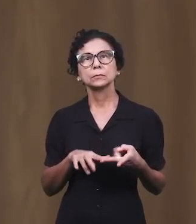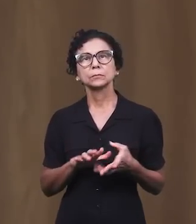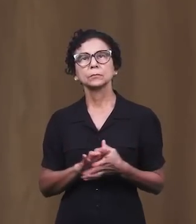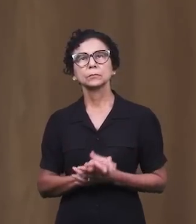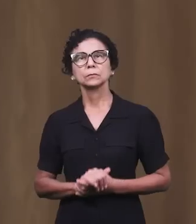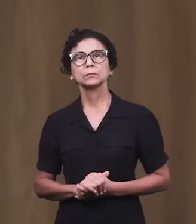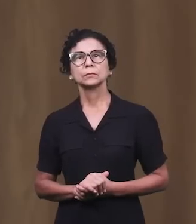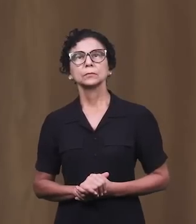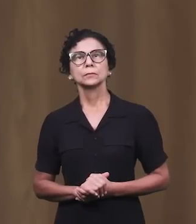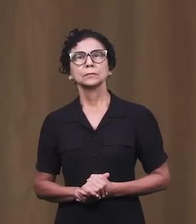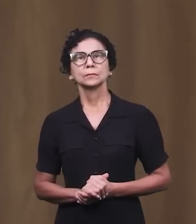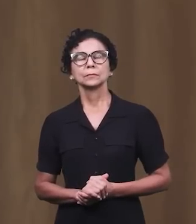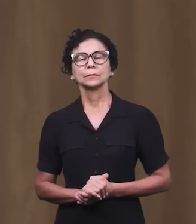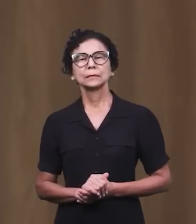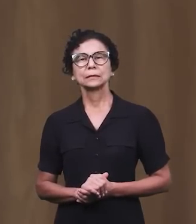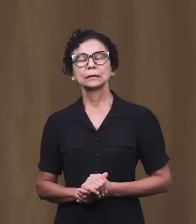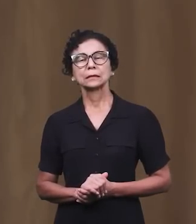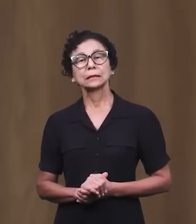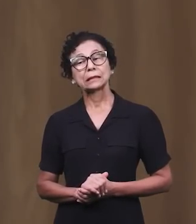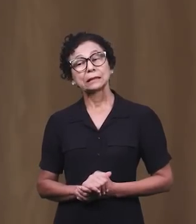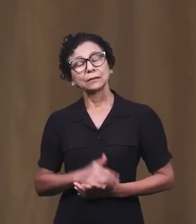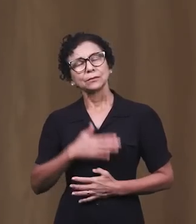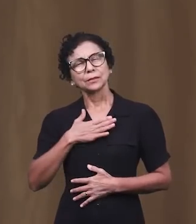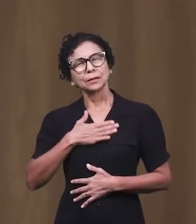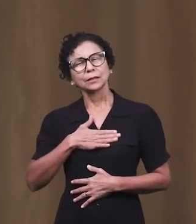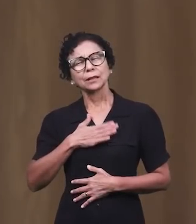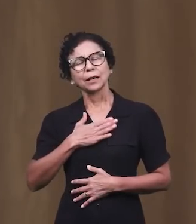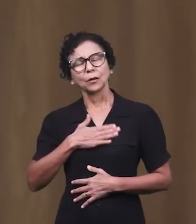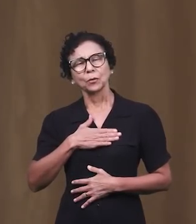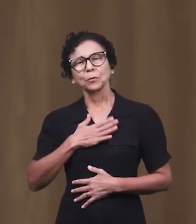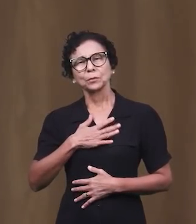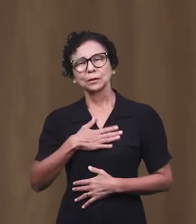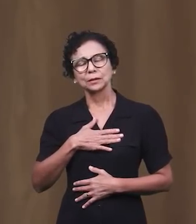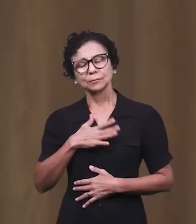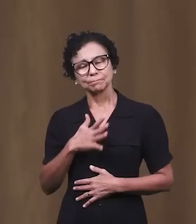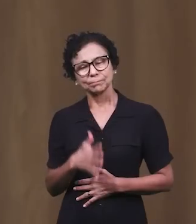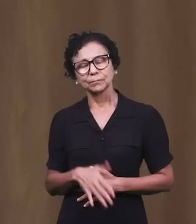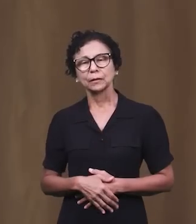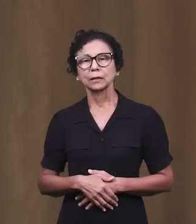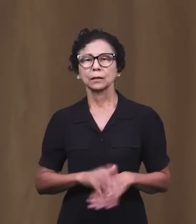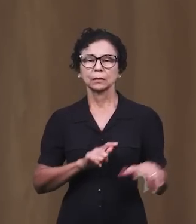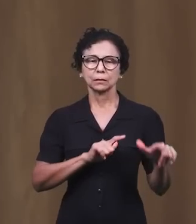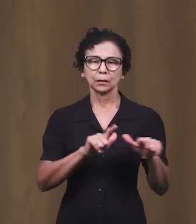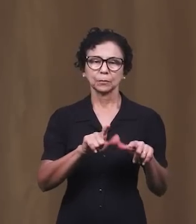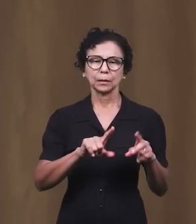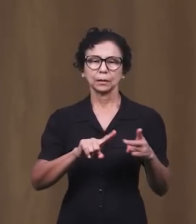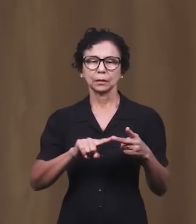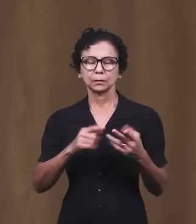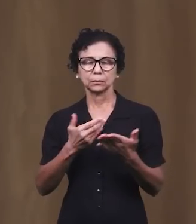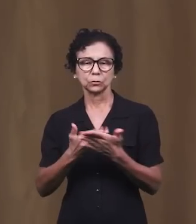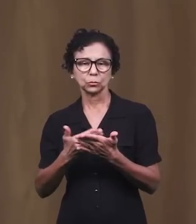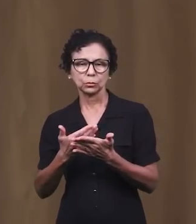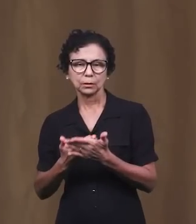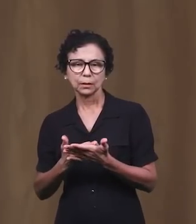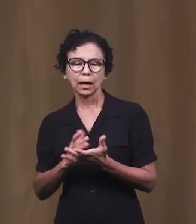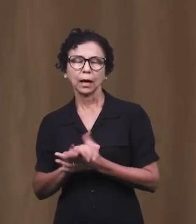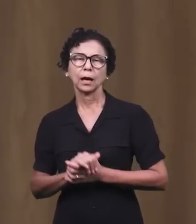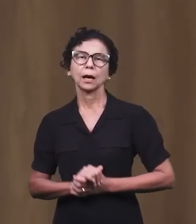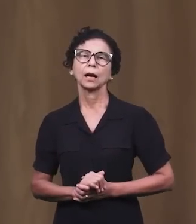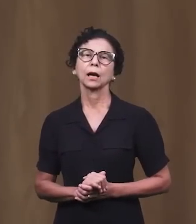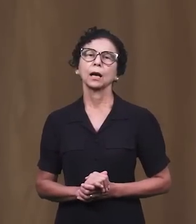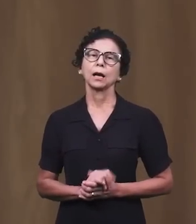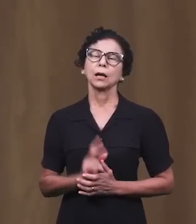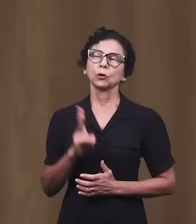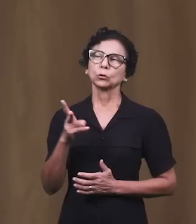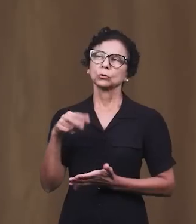tranquilizar, tentar fazer a nossa parte, trabalhar, estudar, não abrir mão dos seus